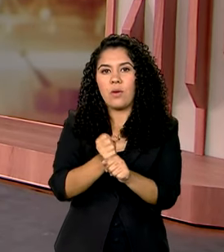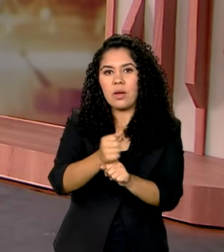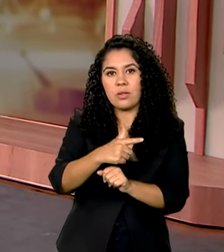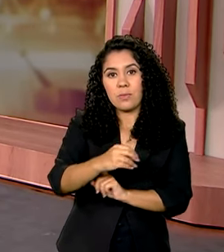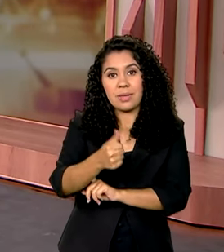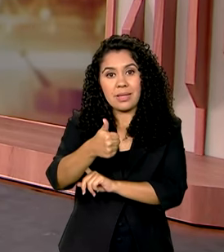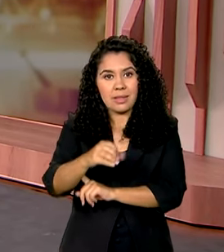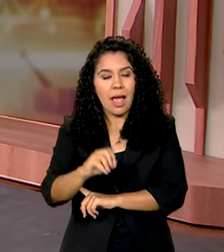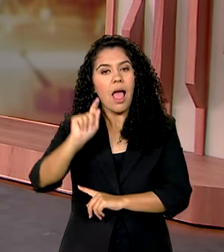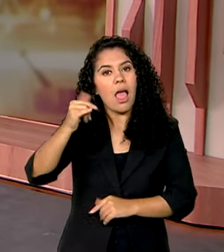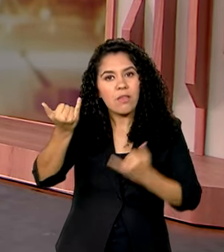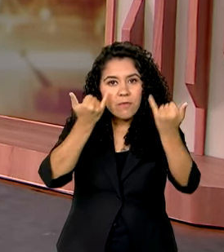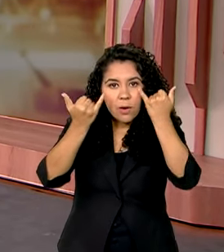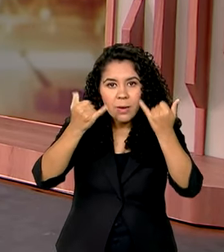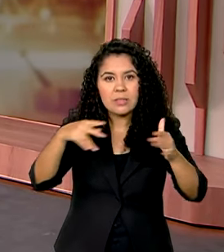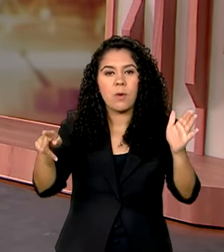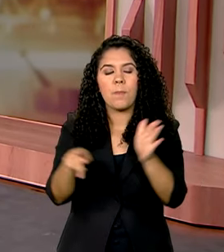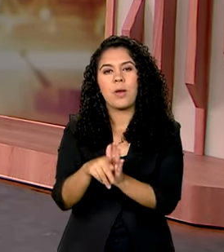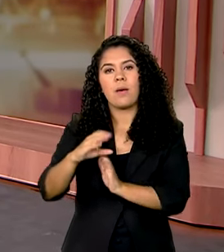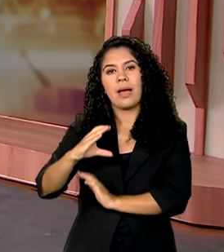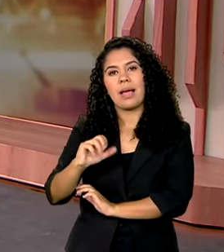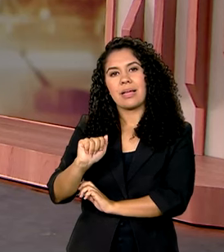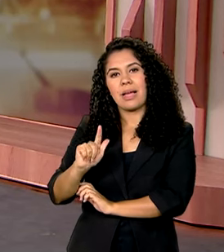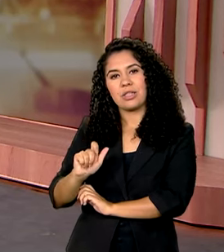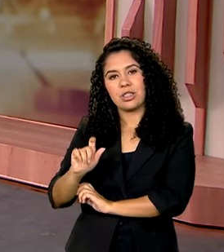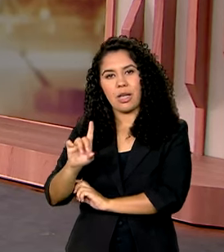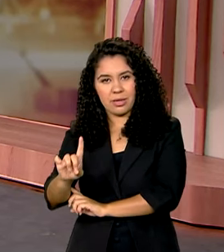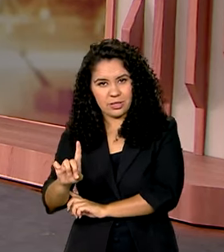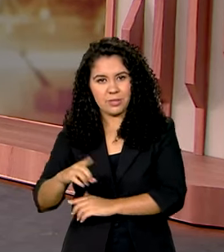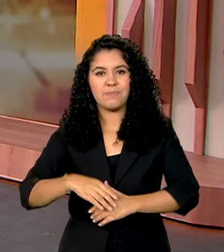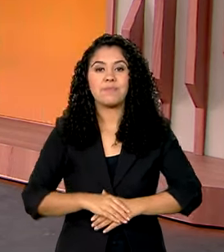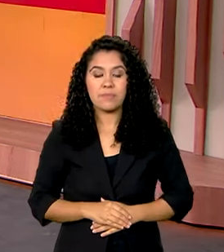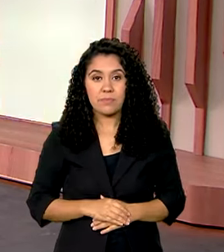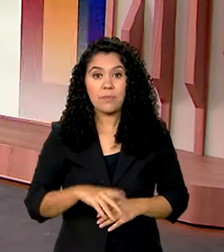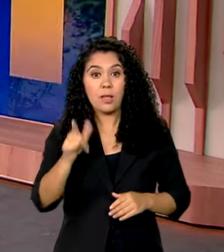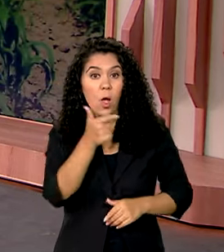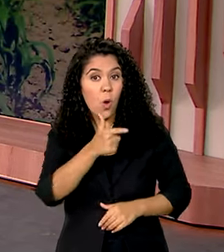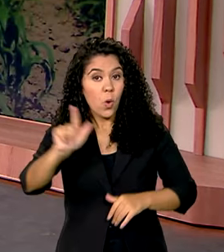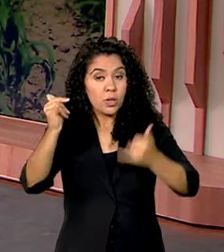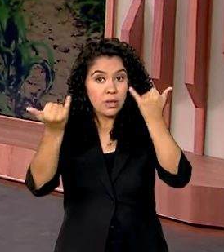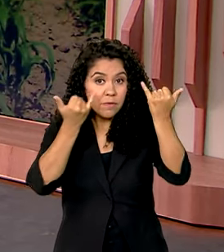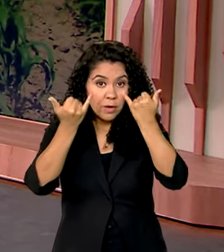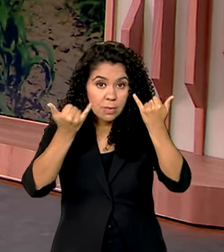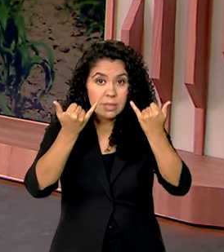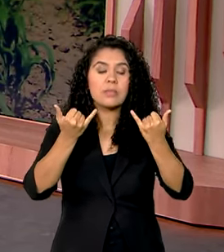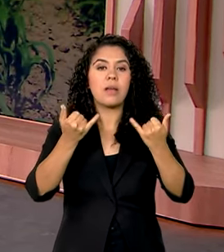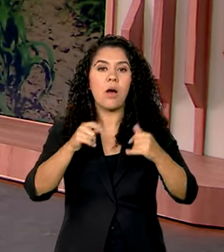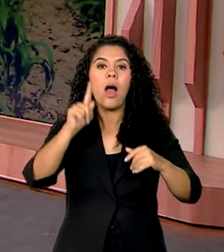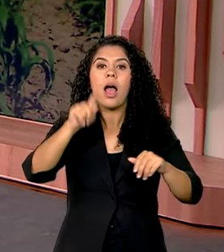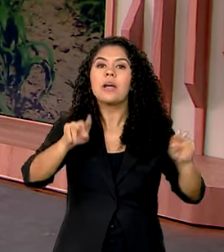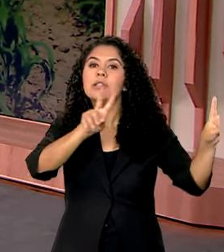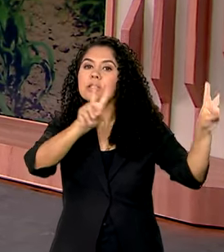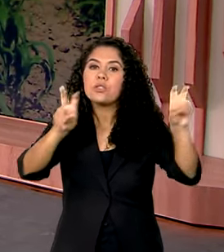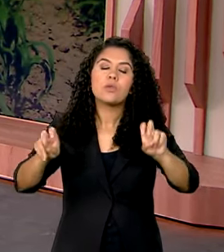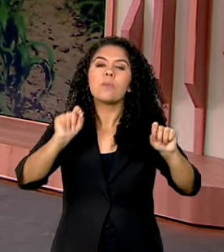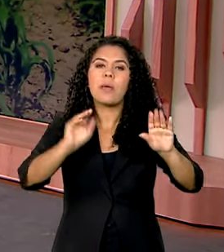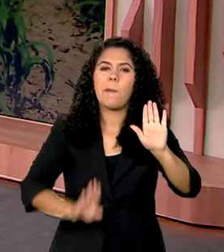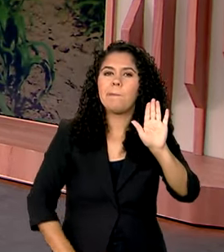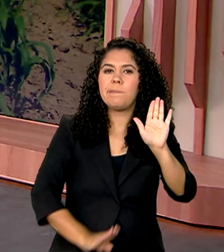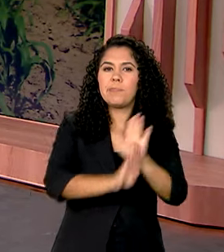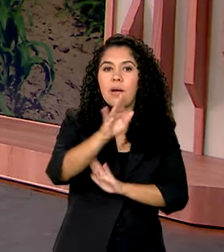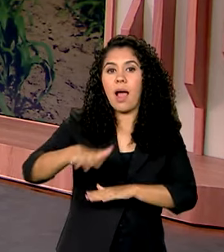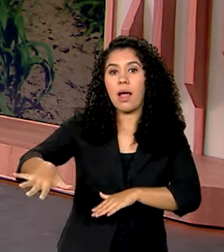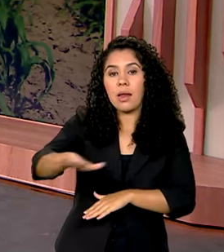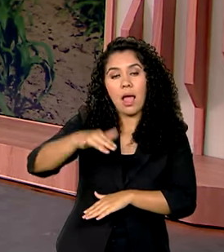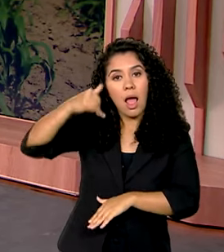CAGED, o Cadastro Geral de Empregados e Desempregados. Outro anúncio aí nessa semana foi do recorte na